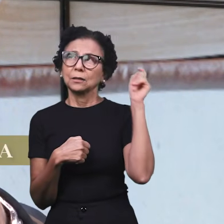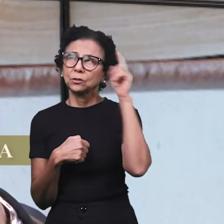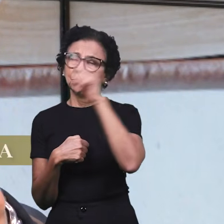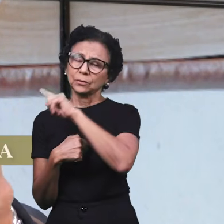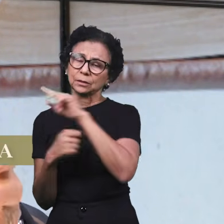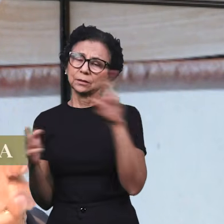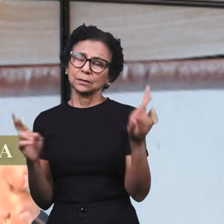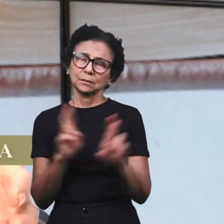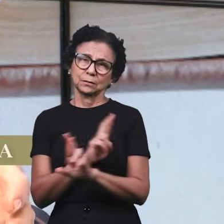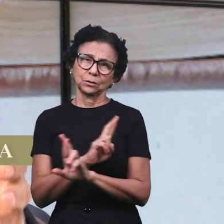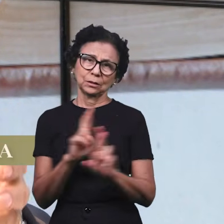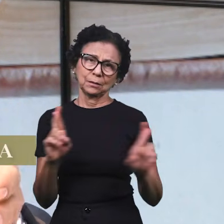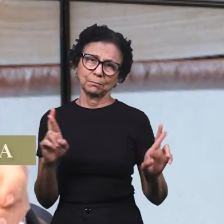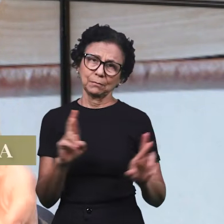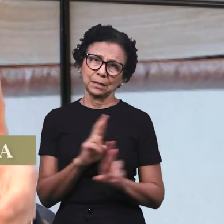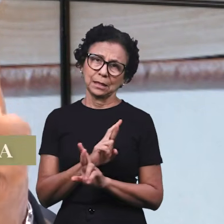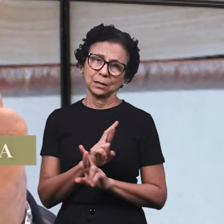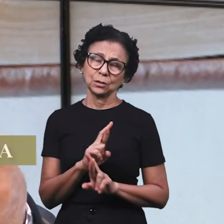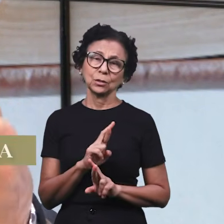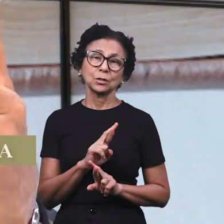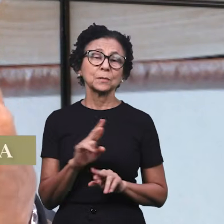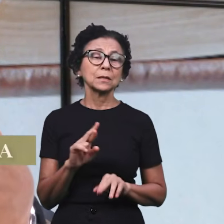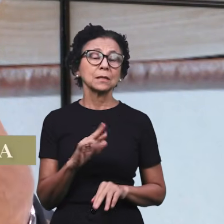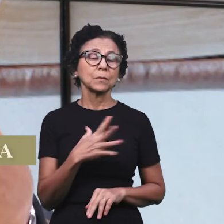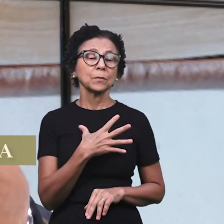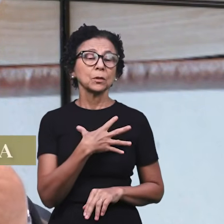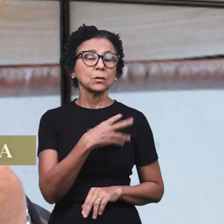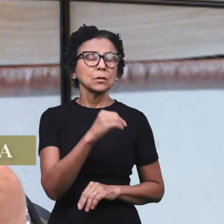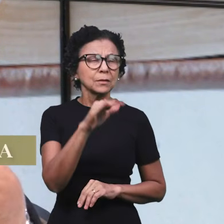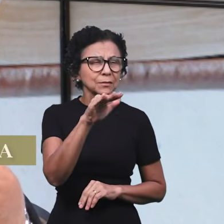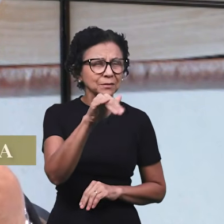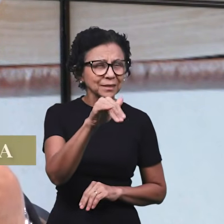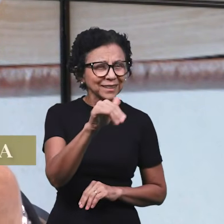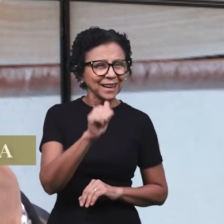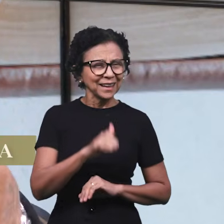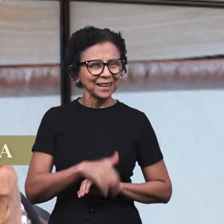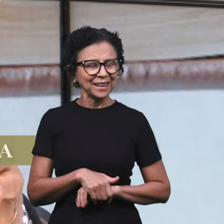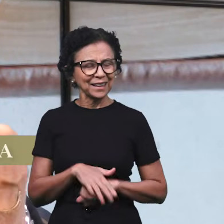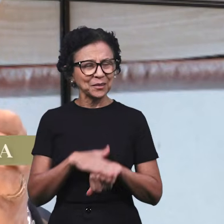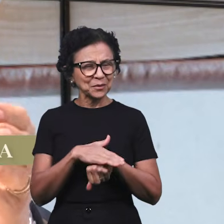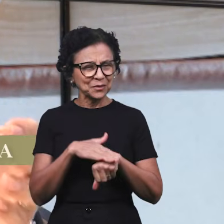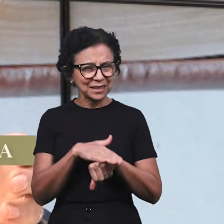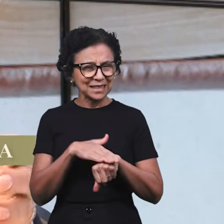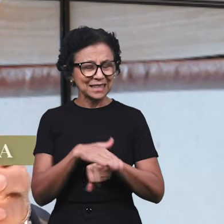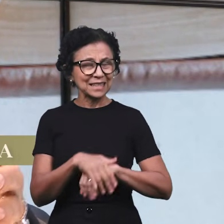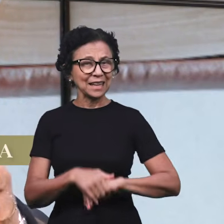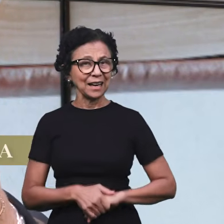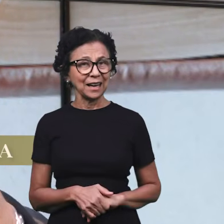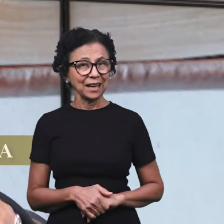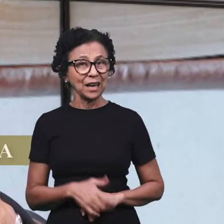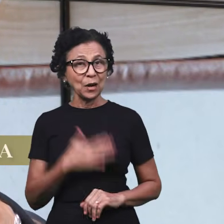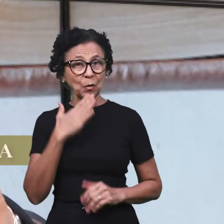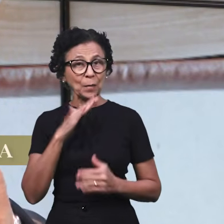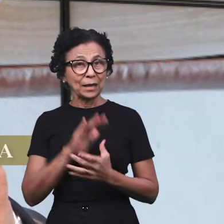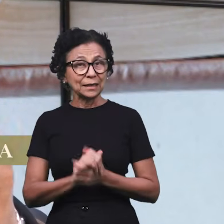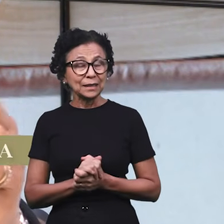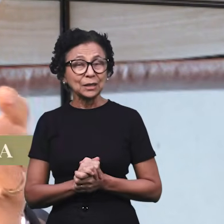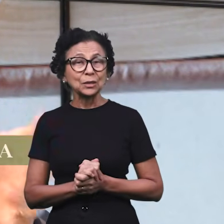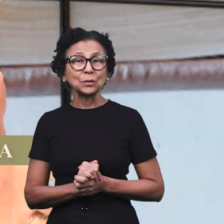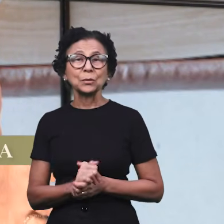nossos filhos. O nosso marido tem que ter prazer de voltar para a nossa casa. E a estrutura fala muito